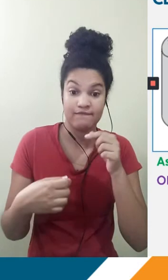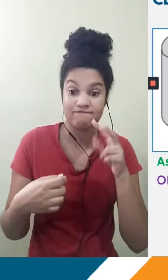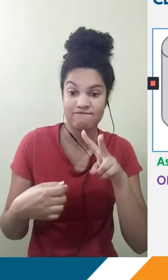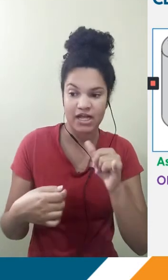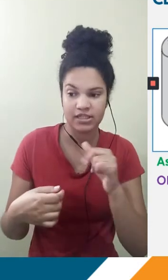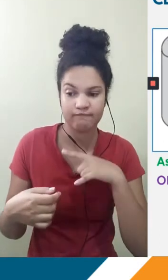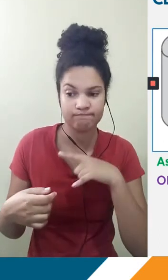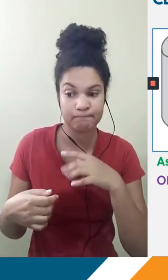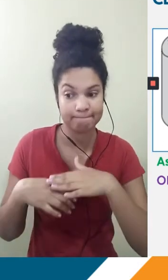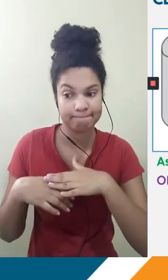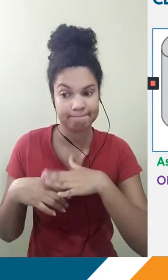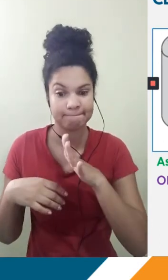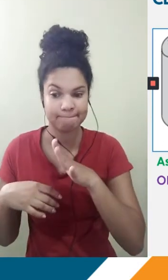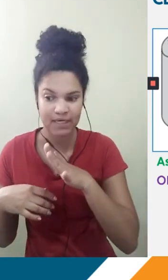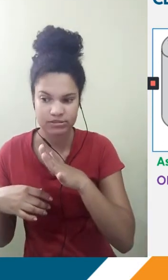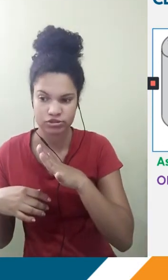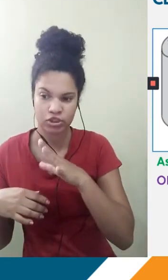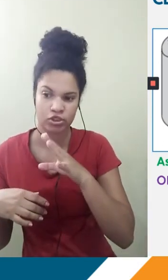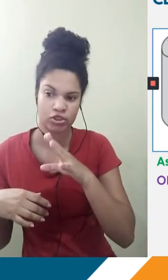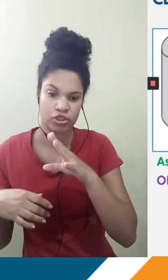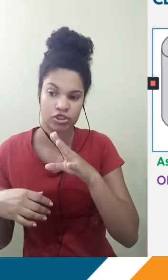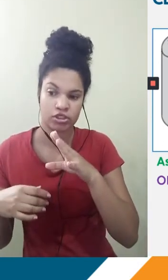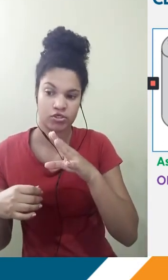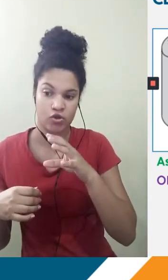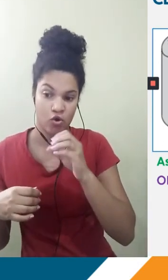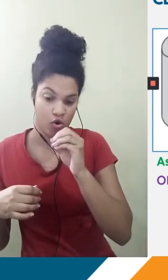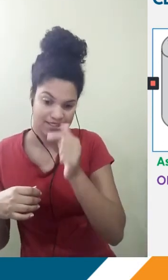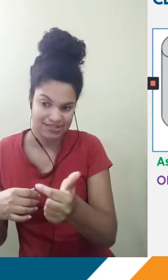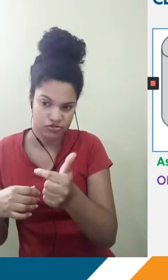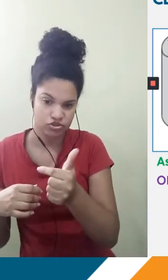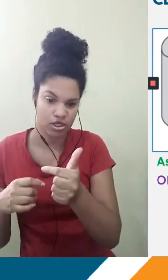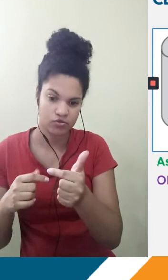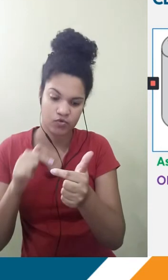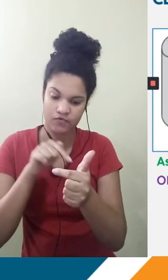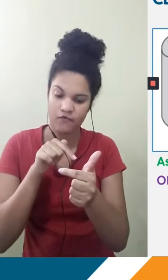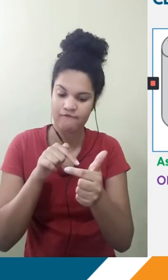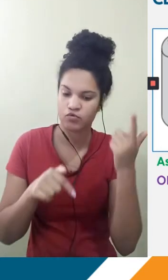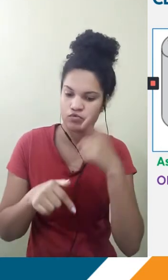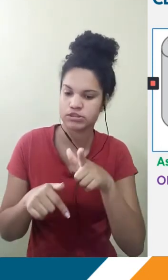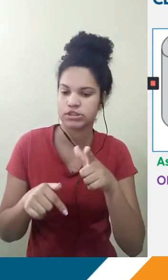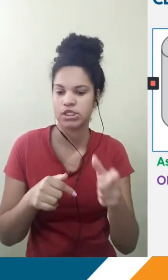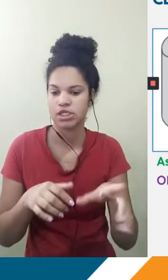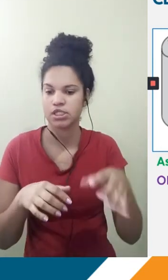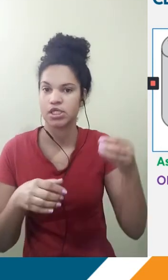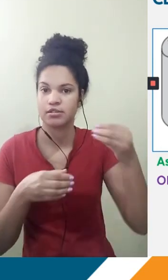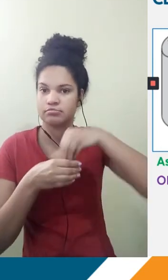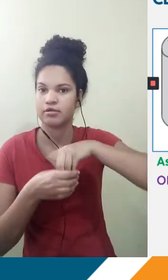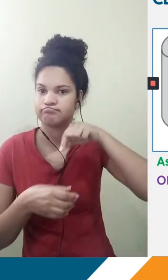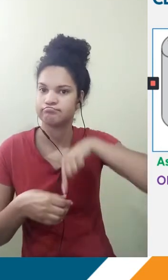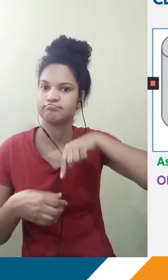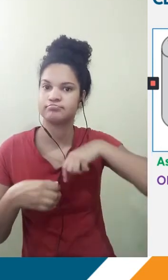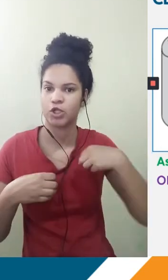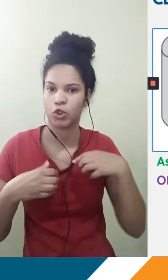e um gás mais rico em oxigênio que vai entrar nos alvéolos pulmonares para ser distribuído pelo sangue. Então, é importante